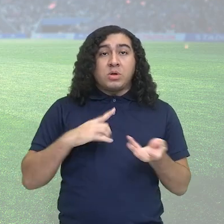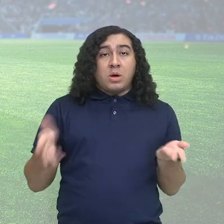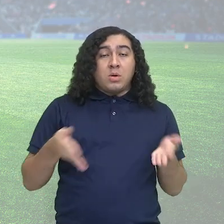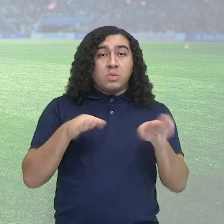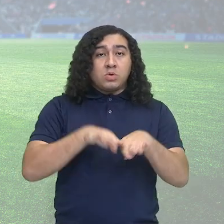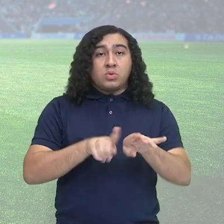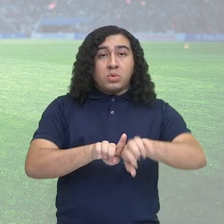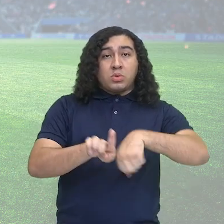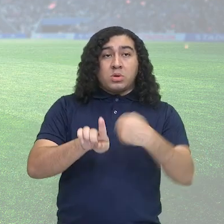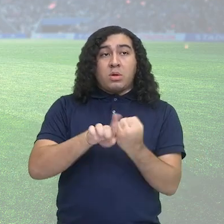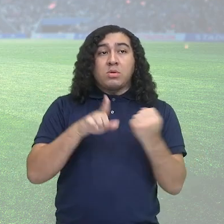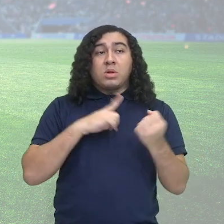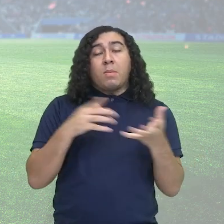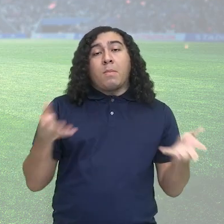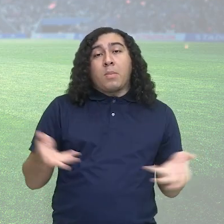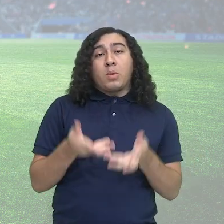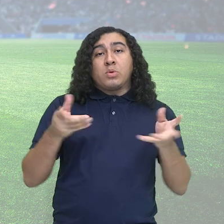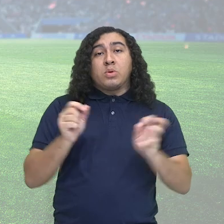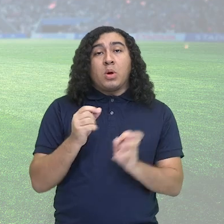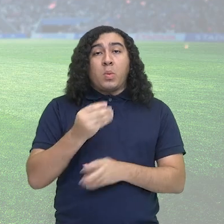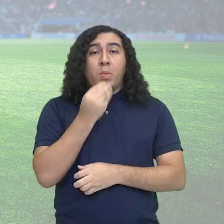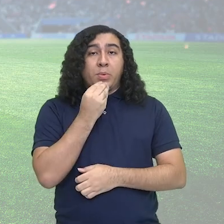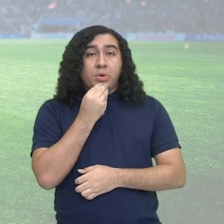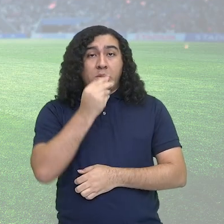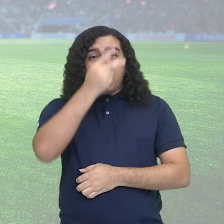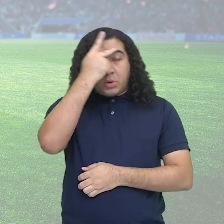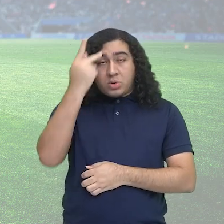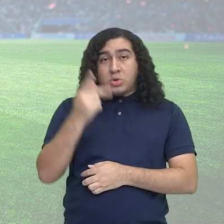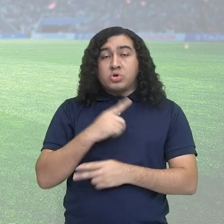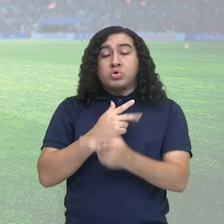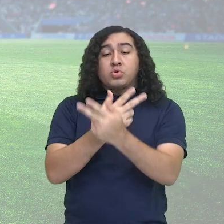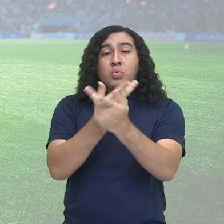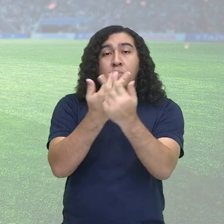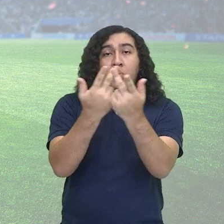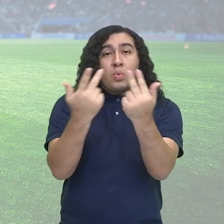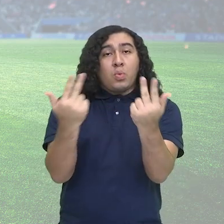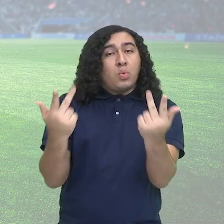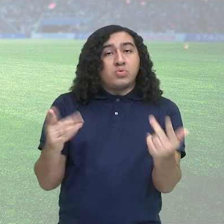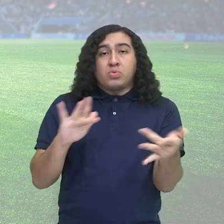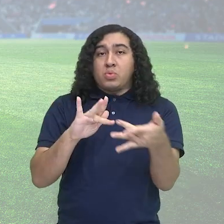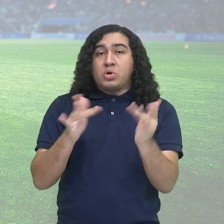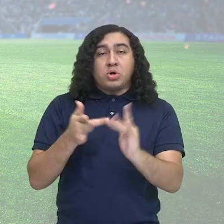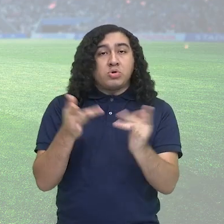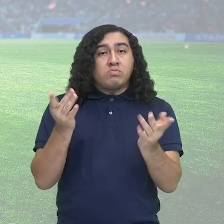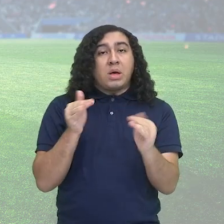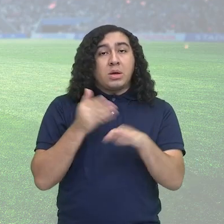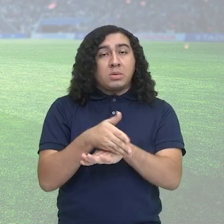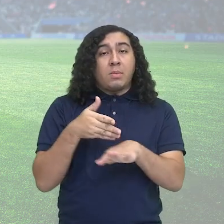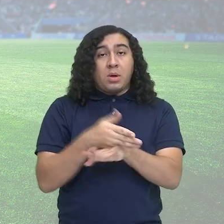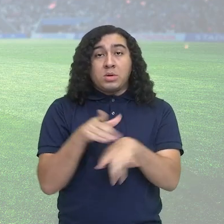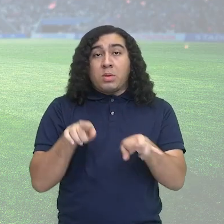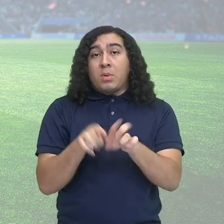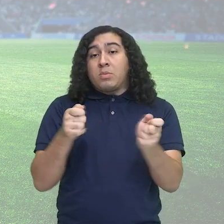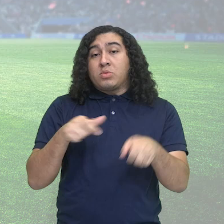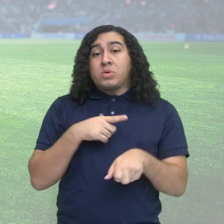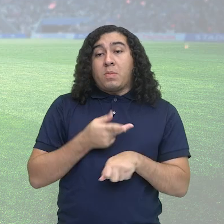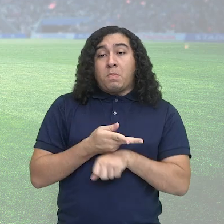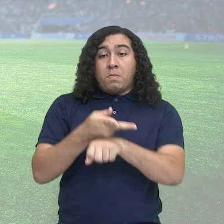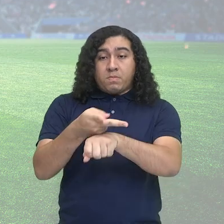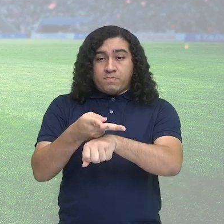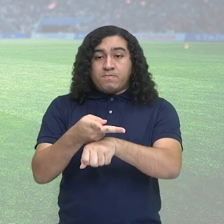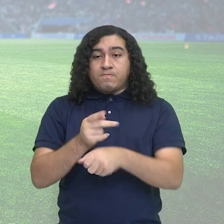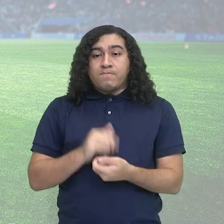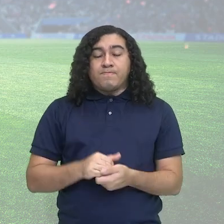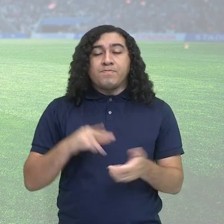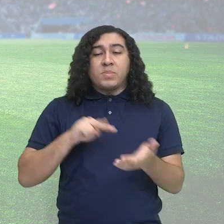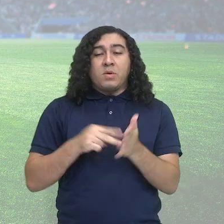social, proporcionando oportunidades para indivíduos de todos os contextos participarem e se destacarem. O que isso